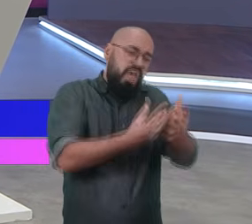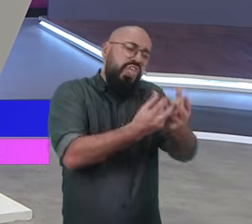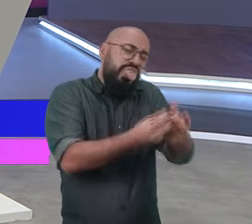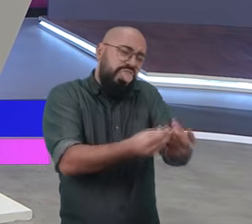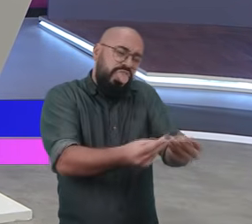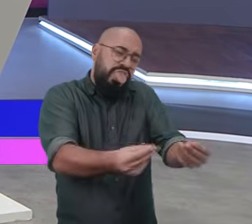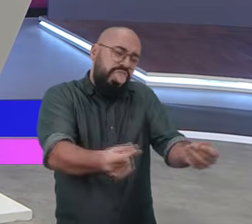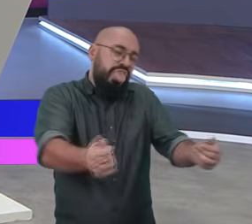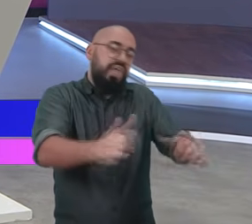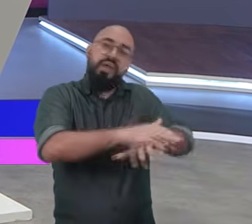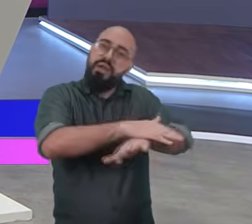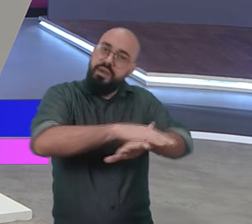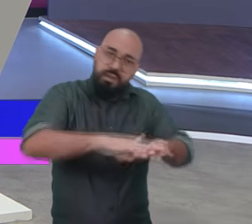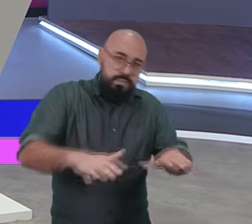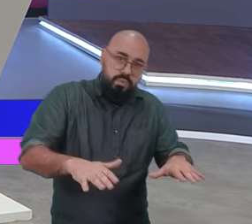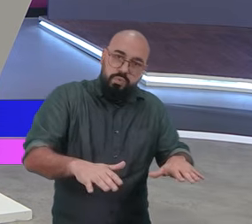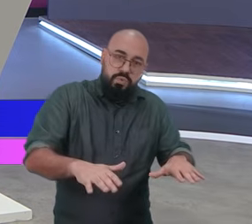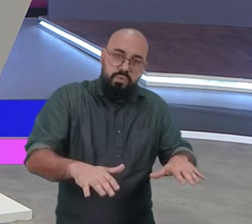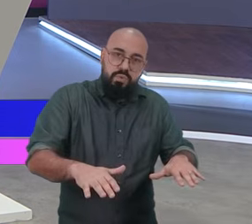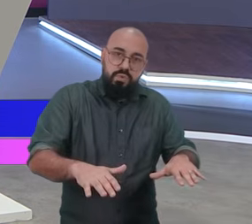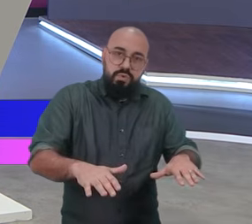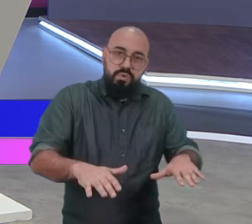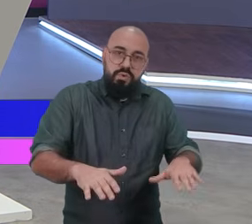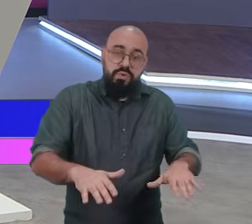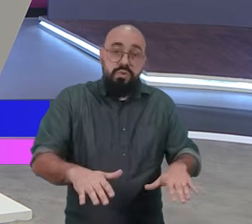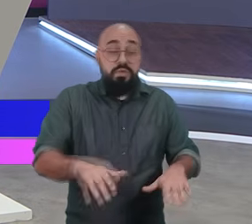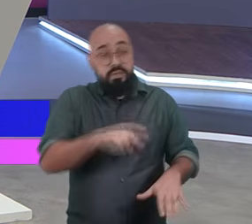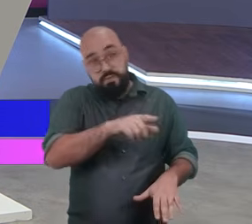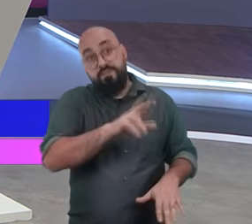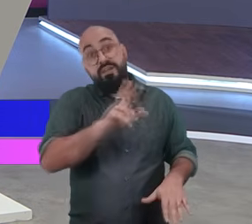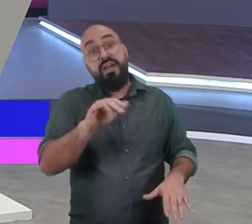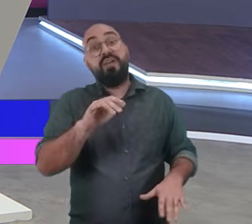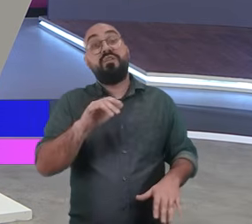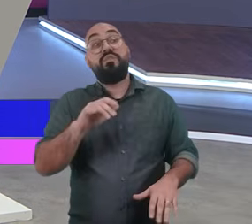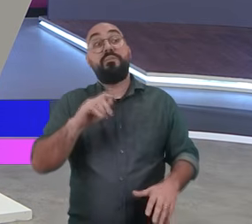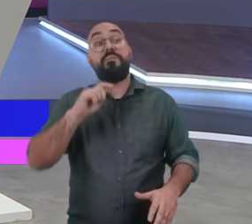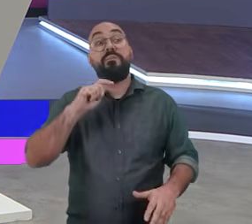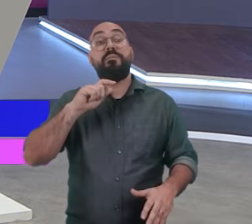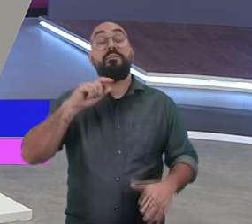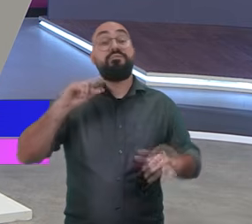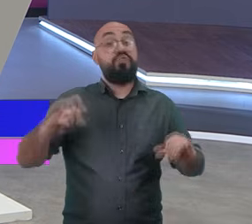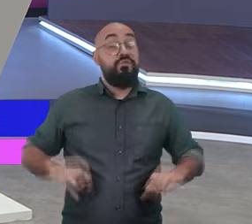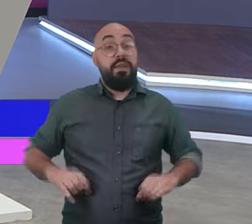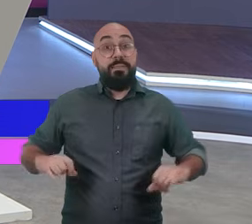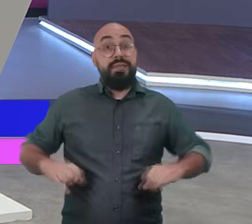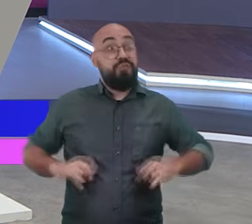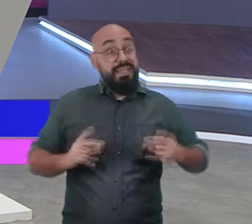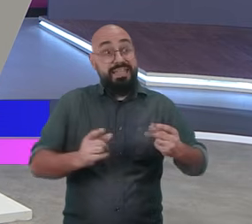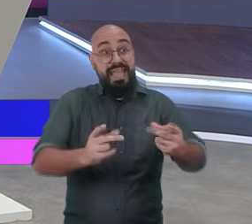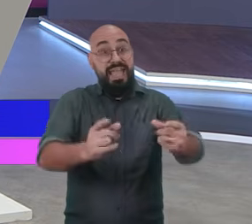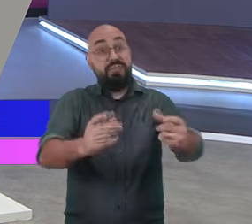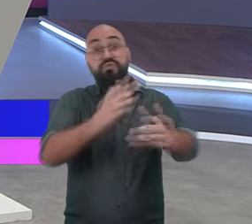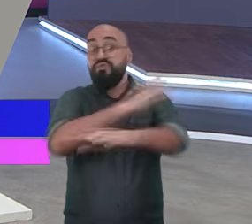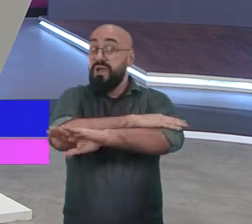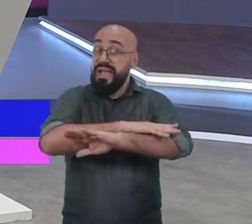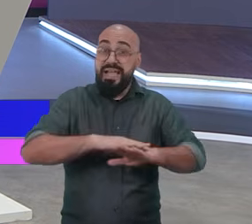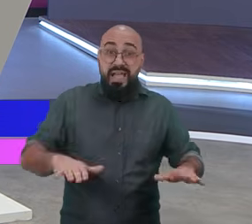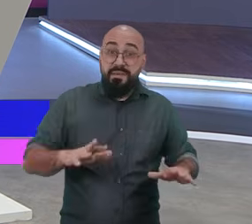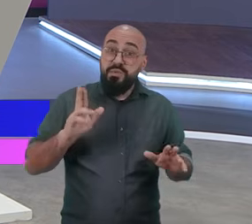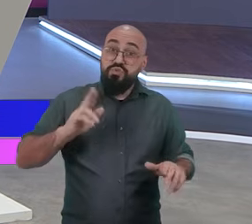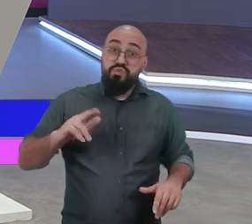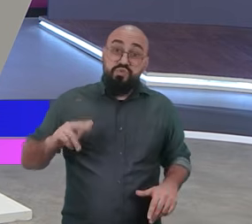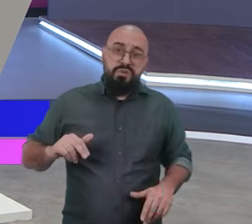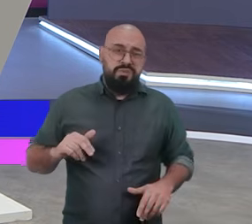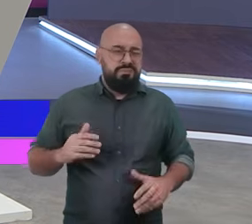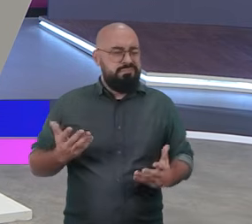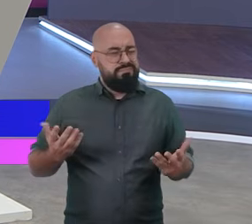eternidade, que estão pagando um preço eterno, um preço que não tem fim. Isso não